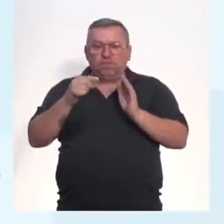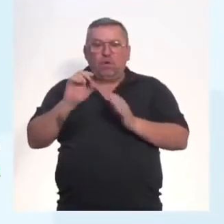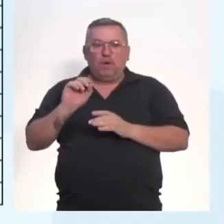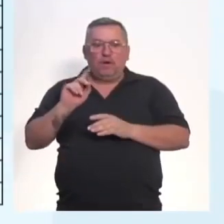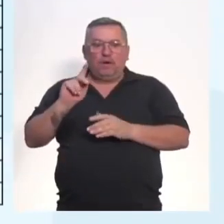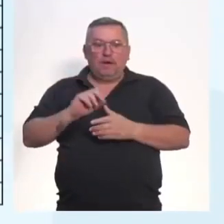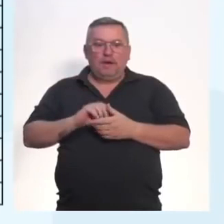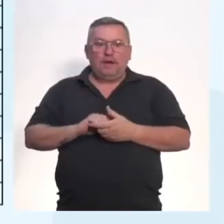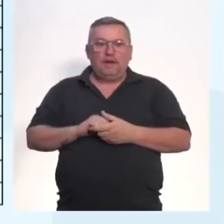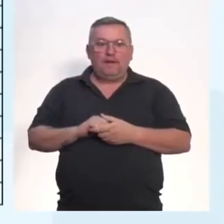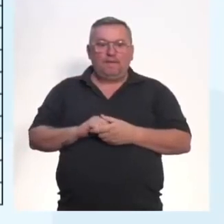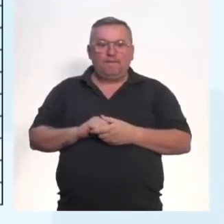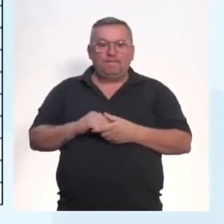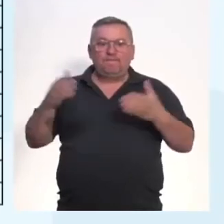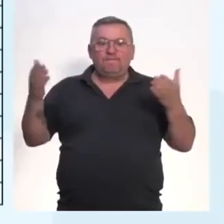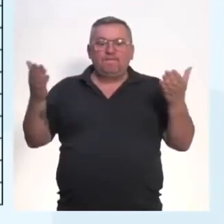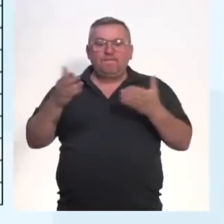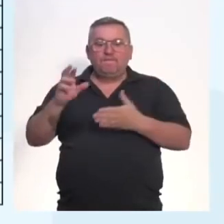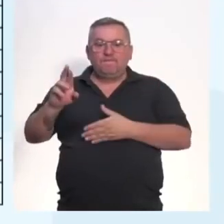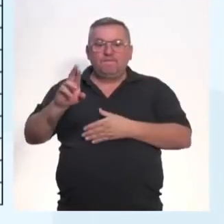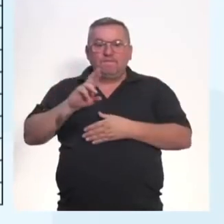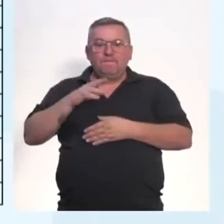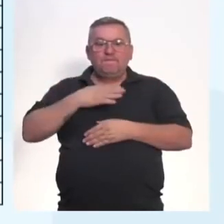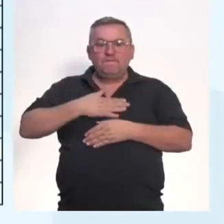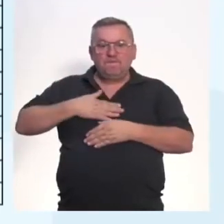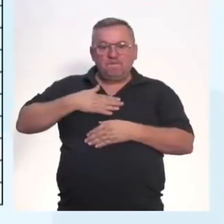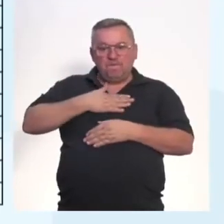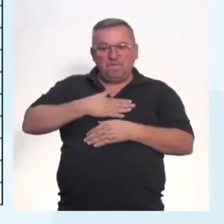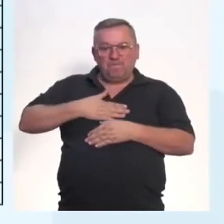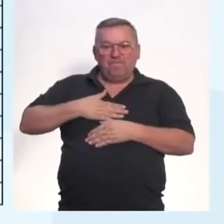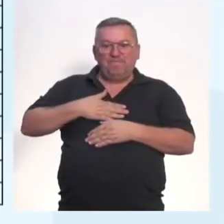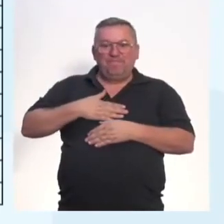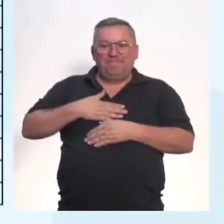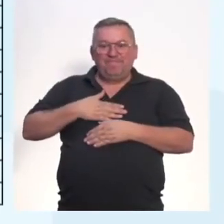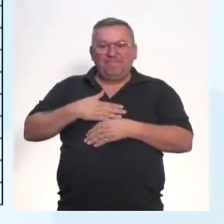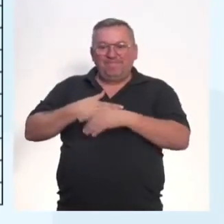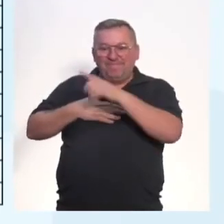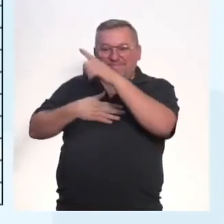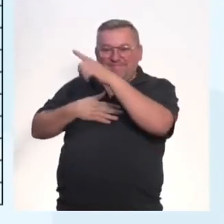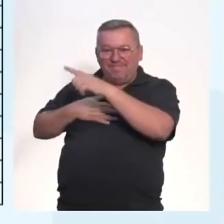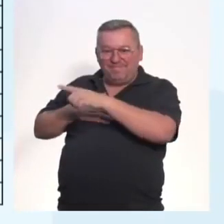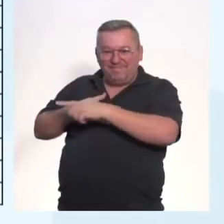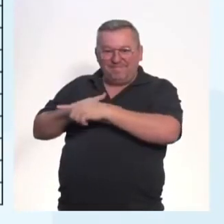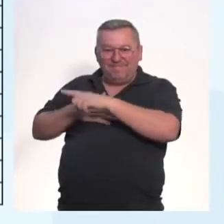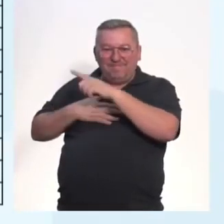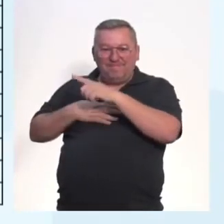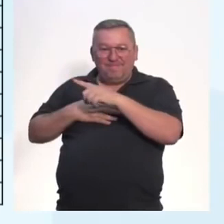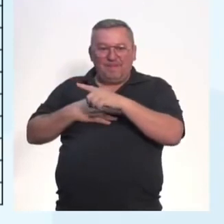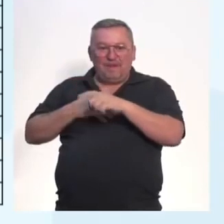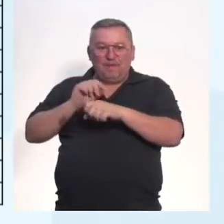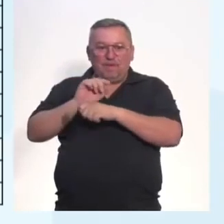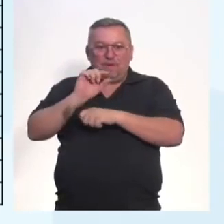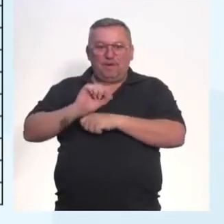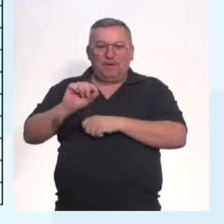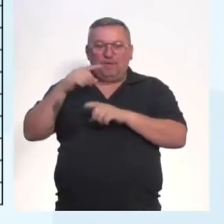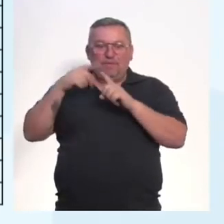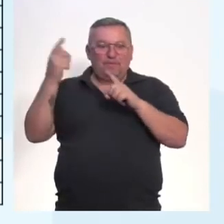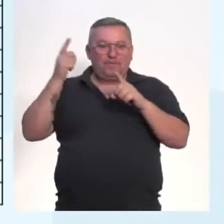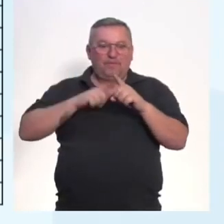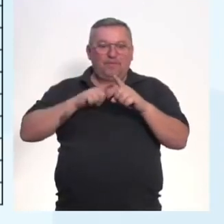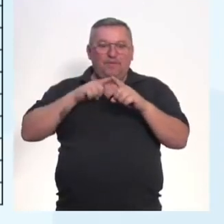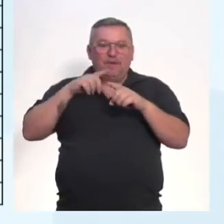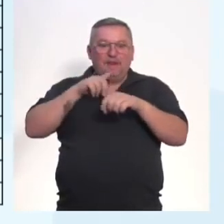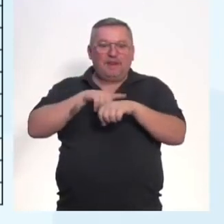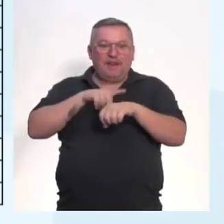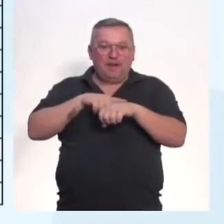ok? Agora a parte que eu mais gosto. Ai, que legal. Eu corri um pouco para conseguir parar aqui, porque a Mônica falou que eu não ia conseguir dar